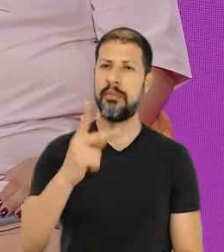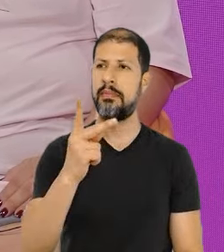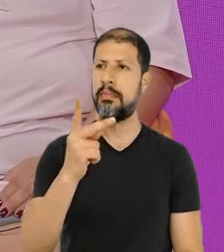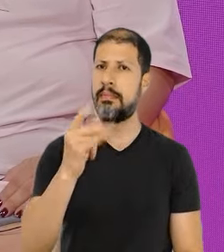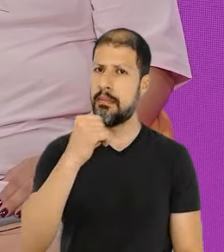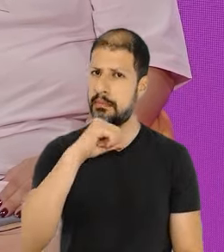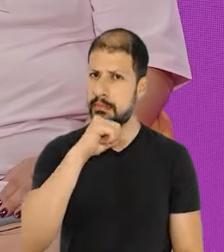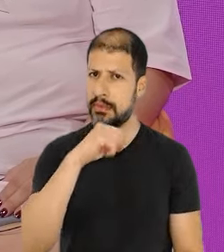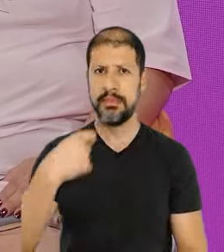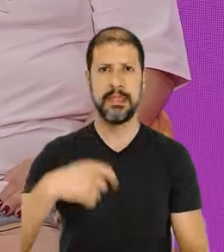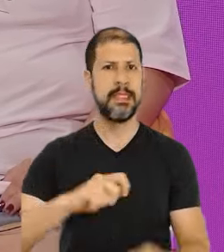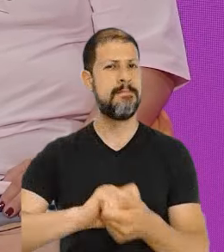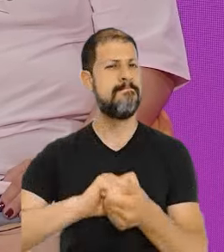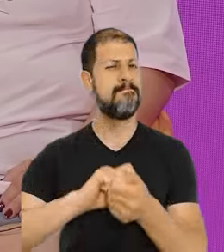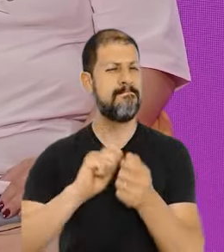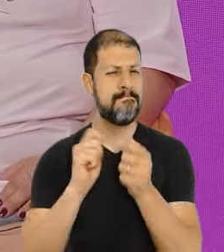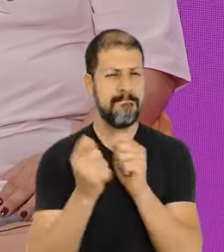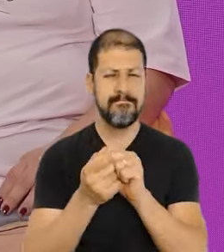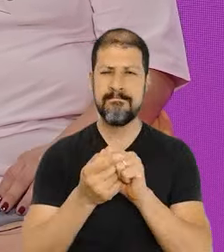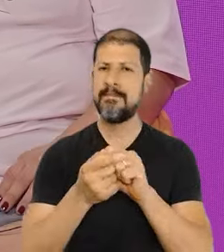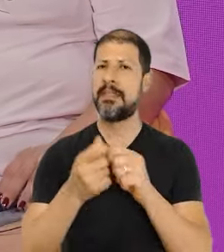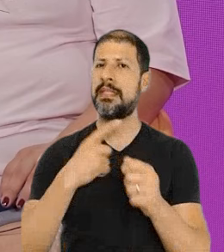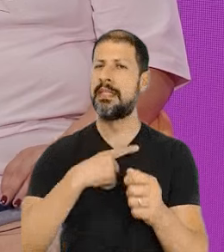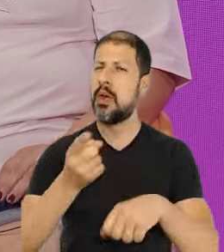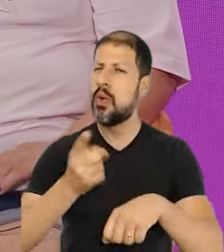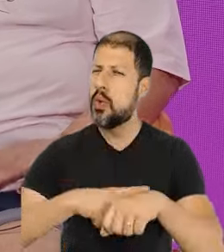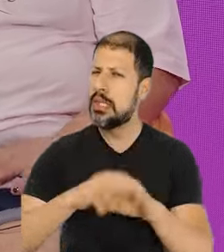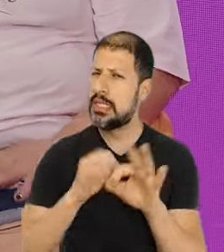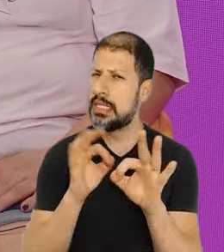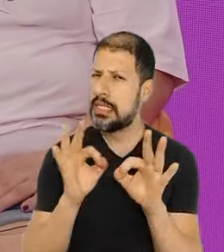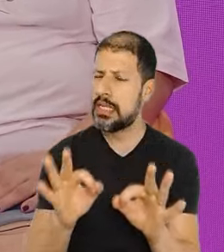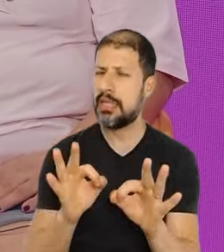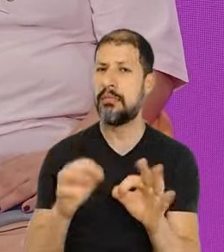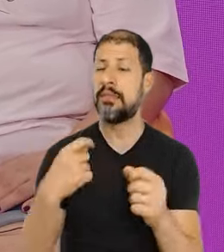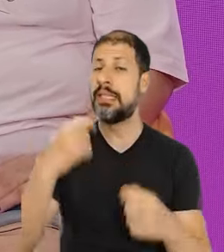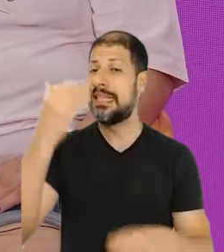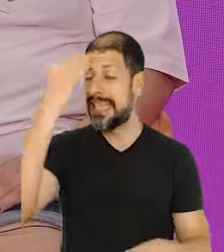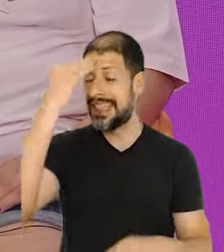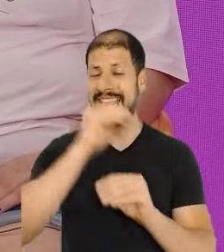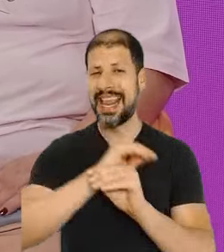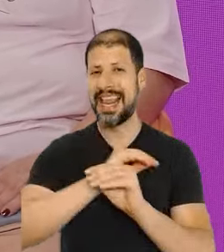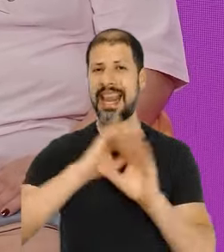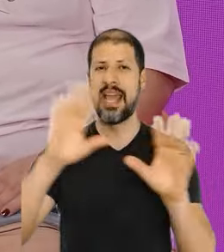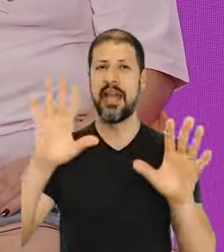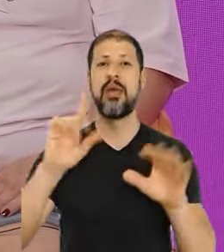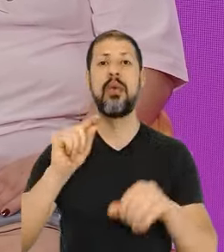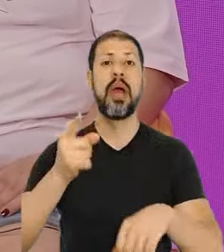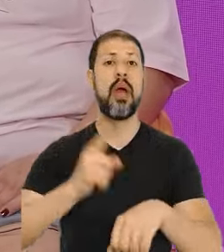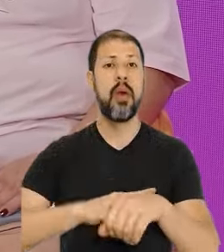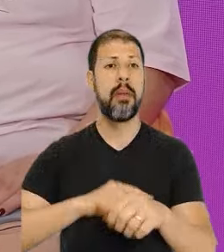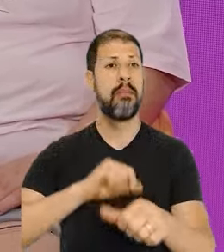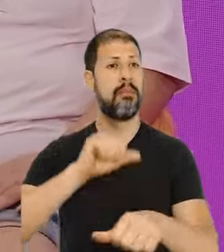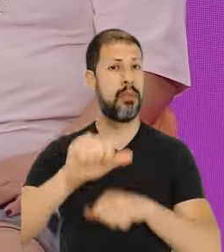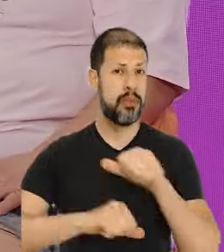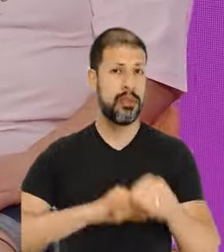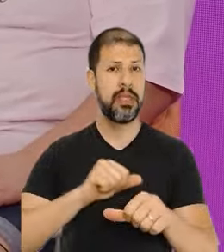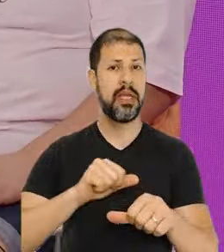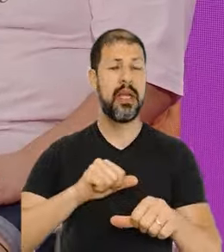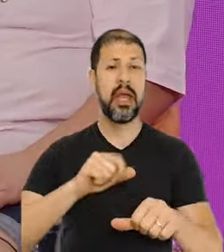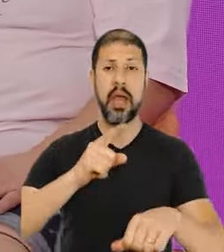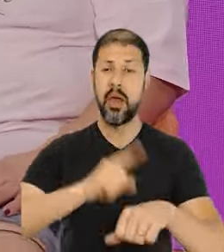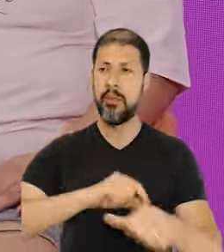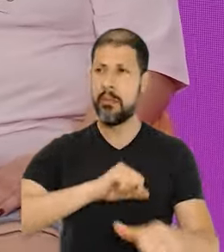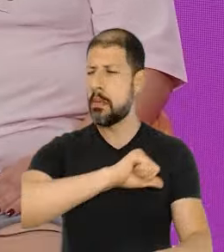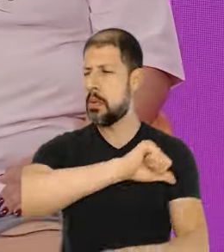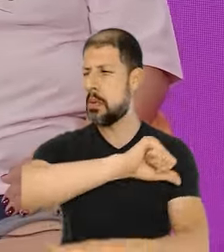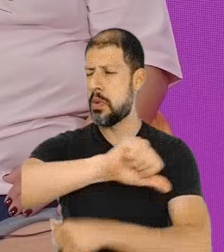ter muita resiliência né No momento certo nós temos que entender a hora de mudar a hora de reformar